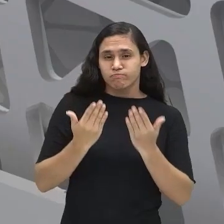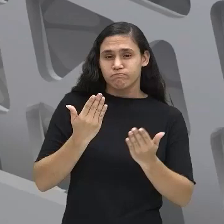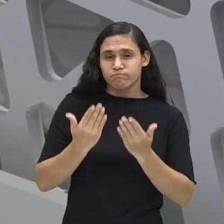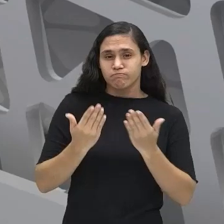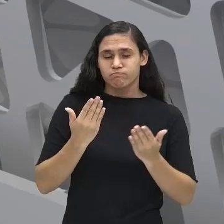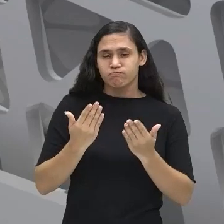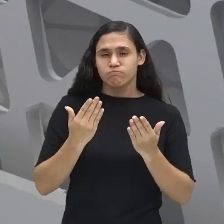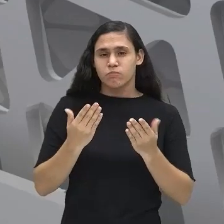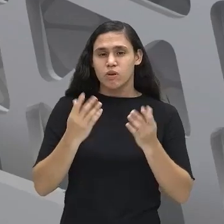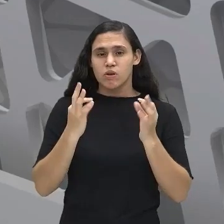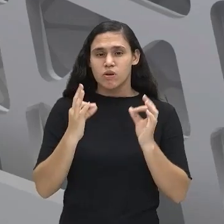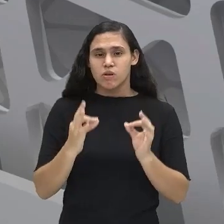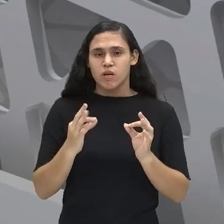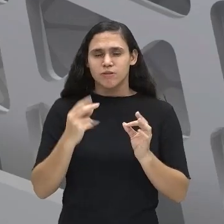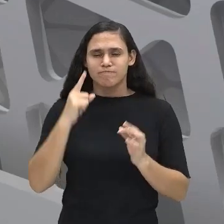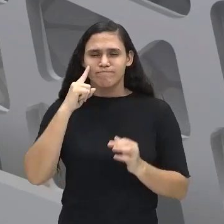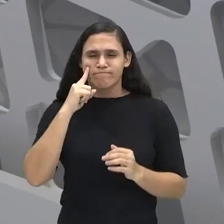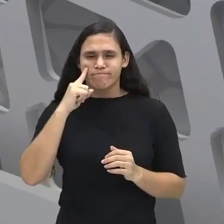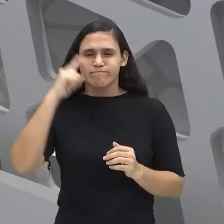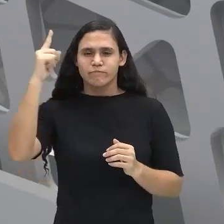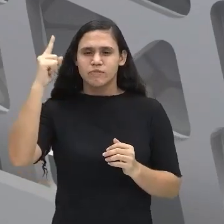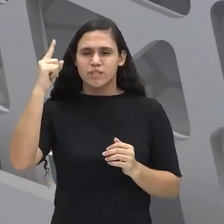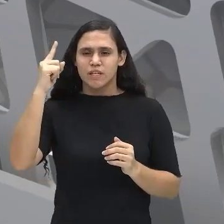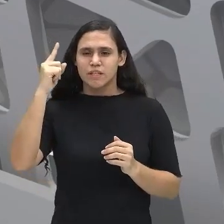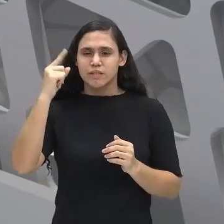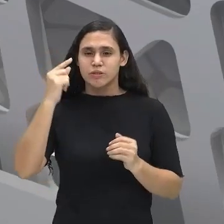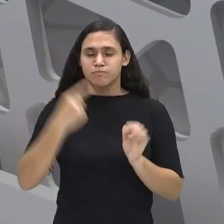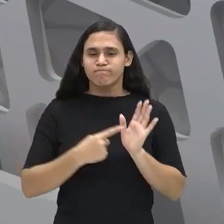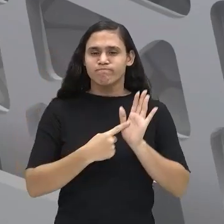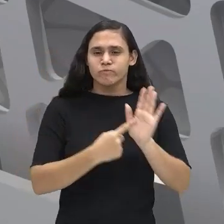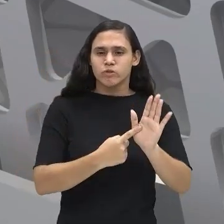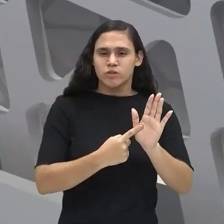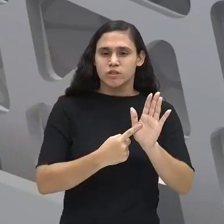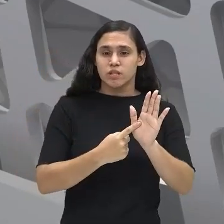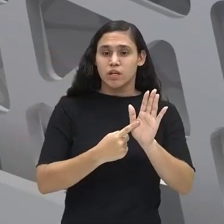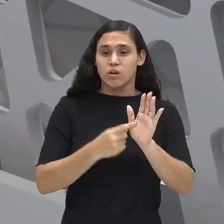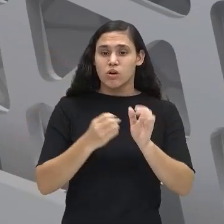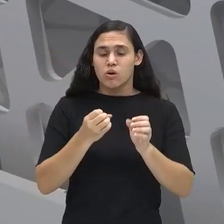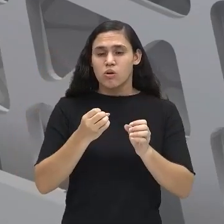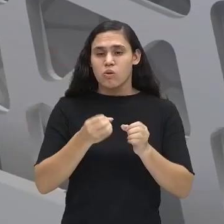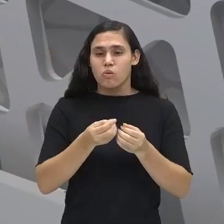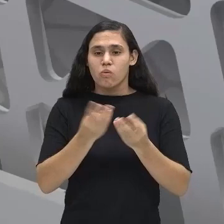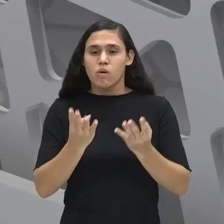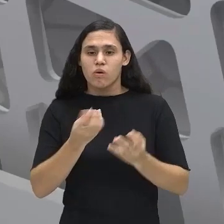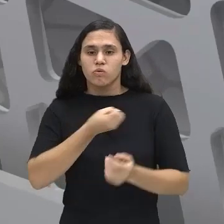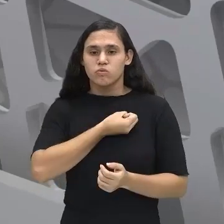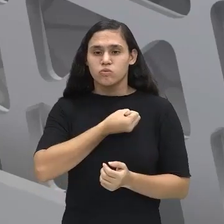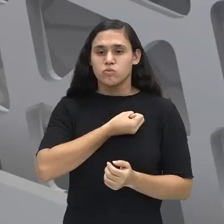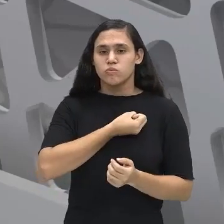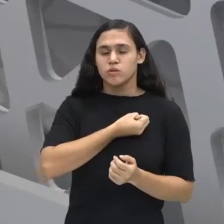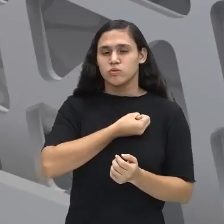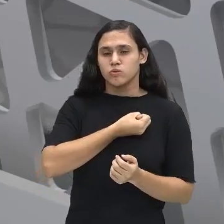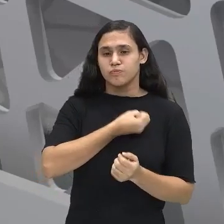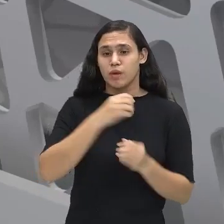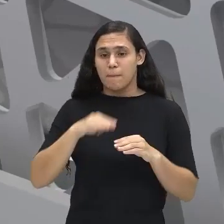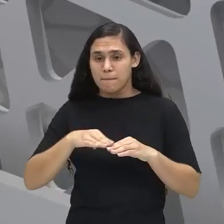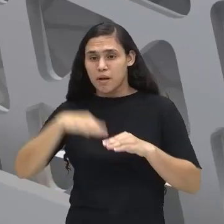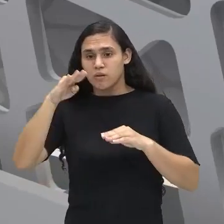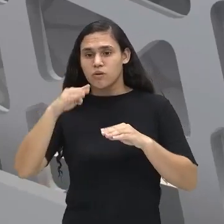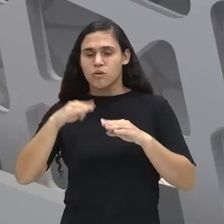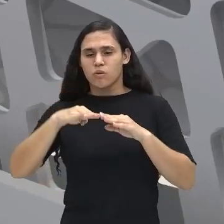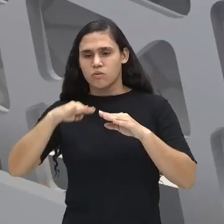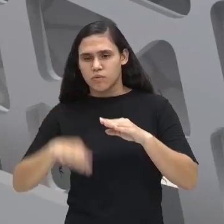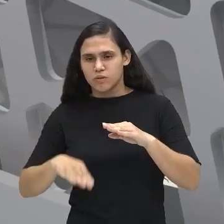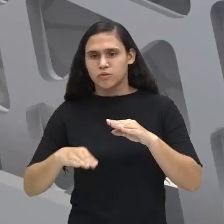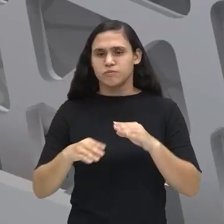é justamente a ideia de dizer quem é maior ou menor. Qual número é maior ou menor, tá bom? E